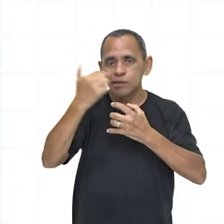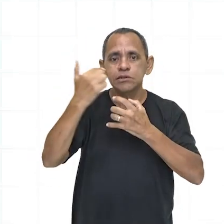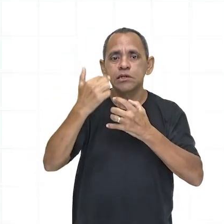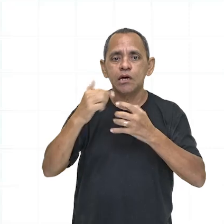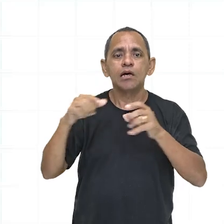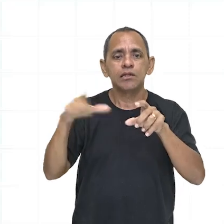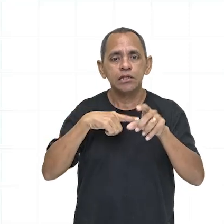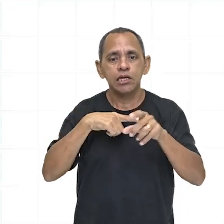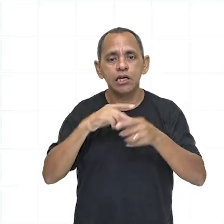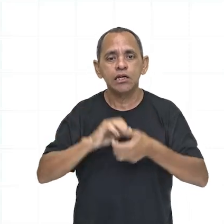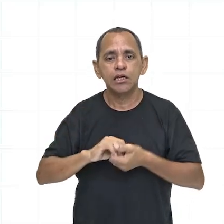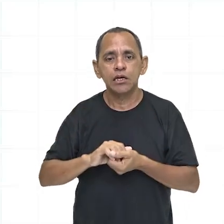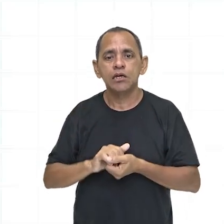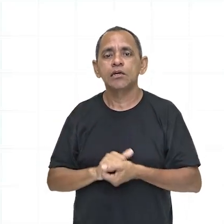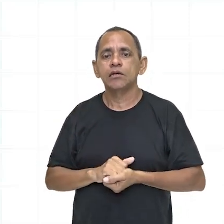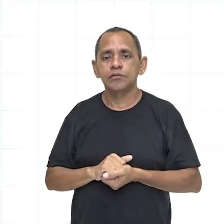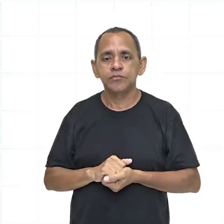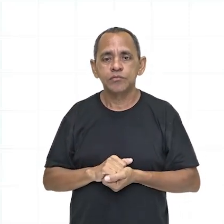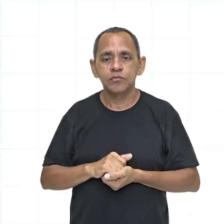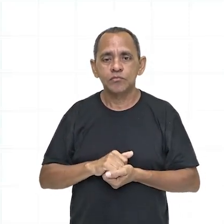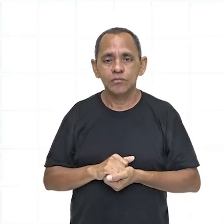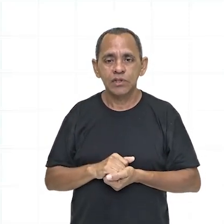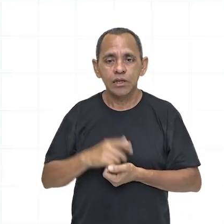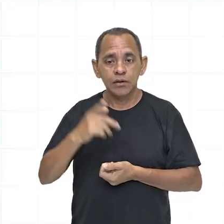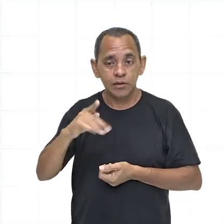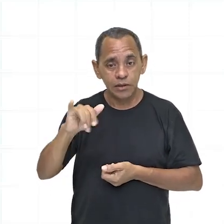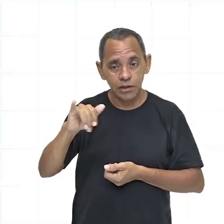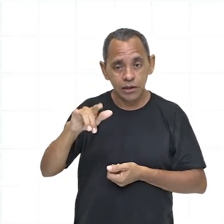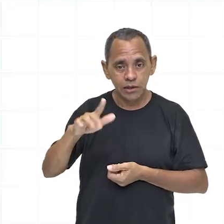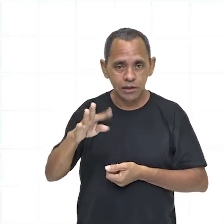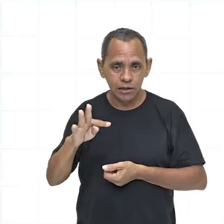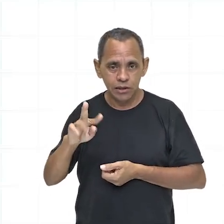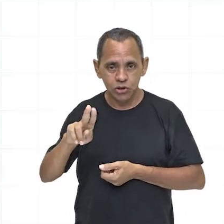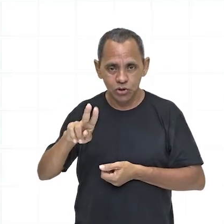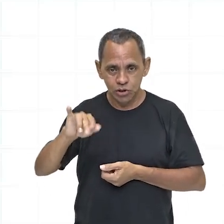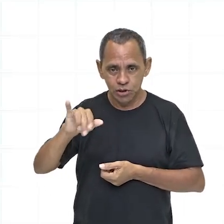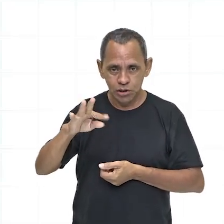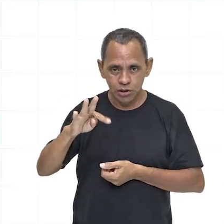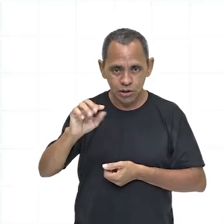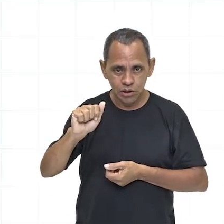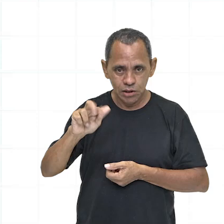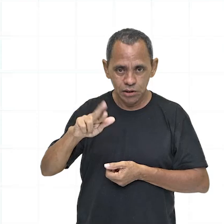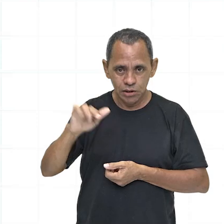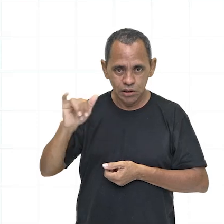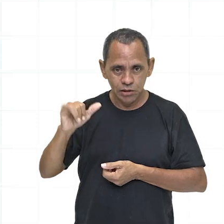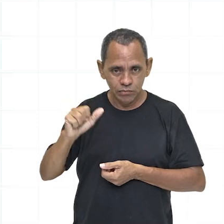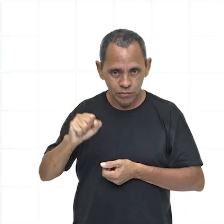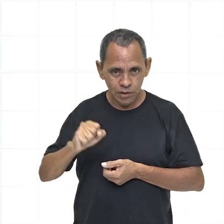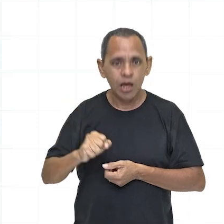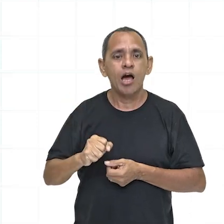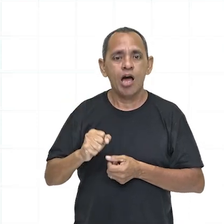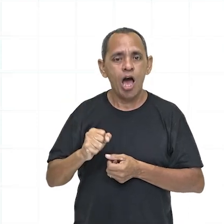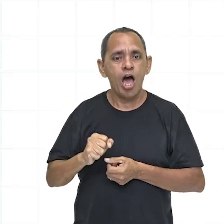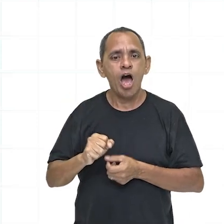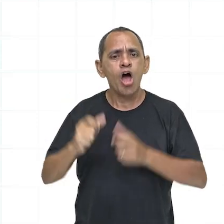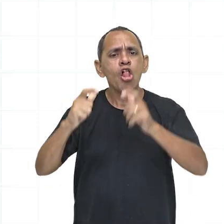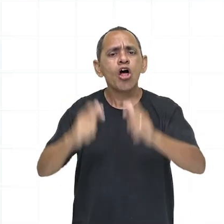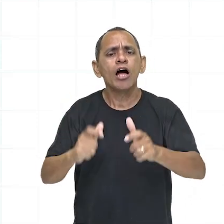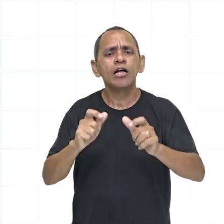pituitária. Essa glândula ela fica localizada lá no cérebro e ela é responsável